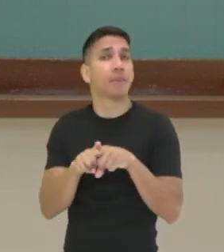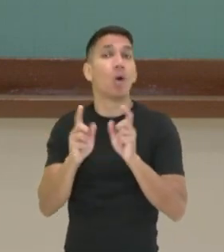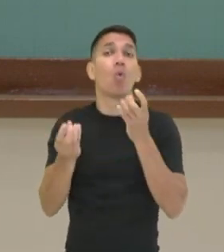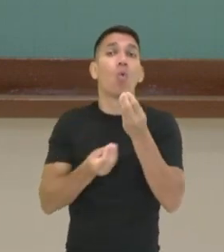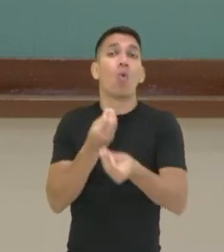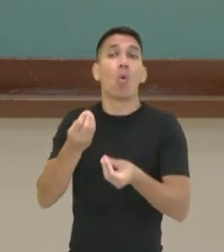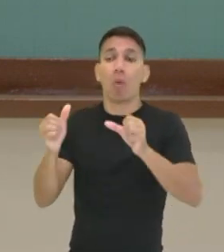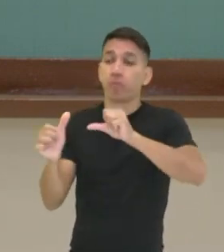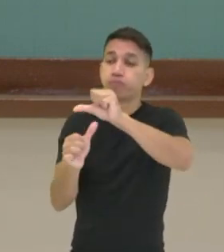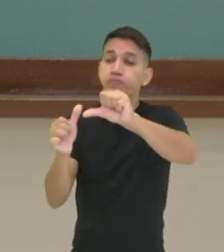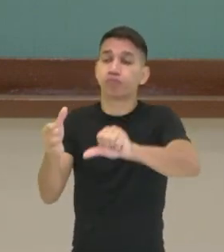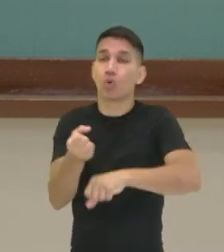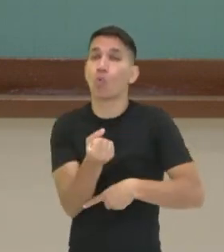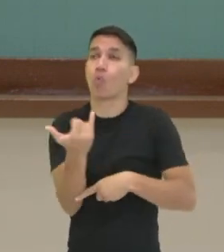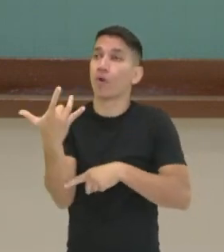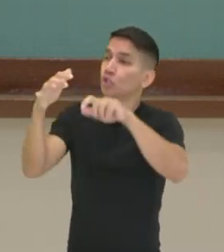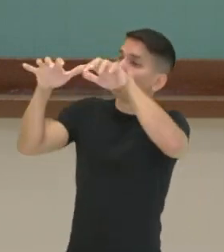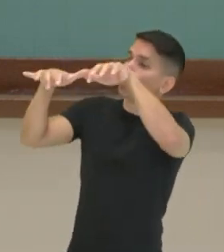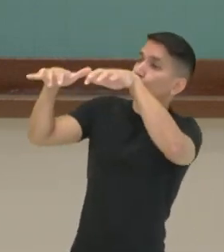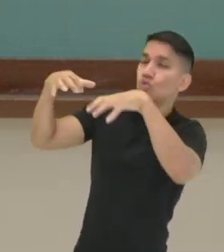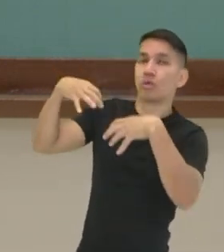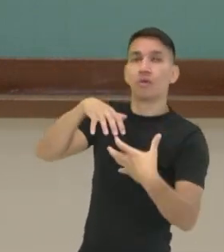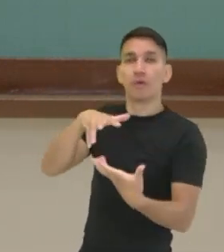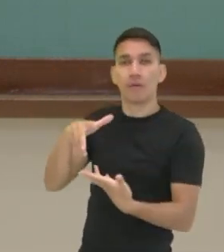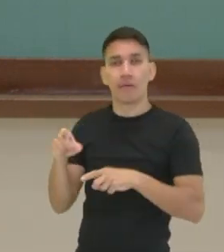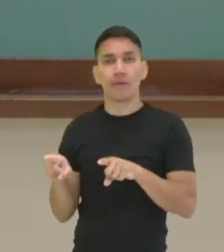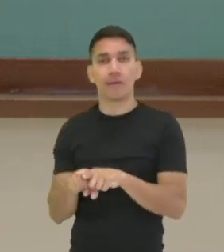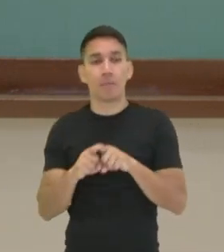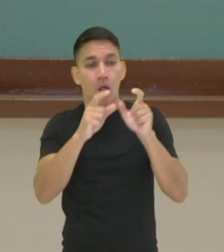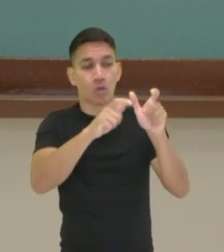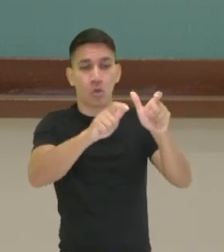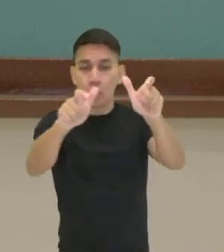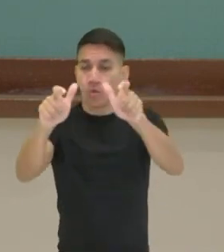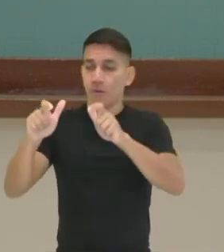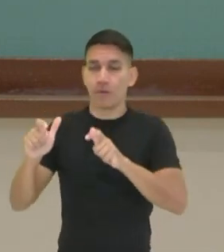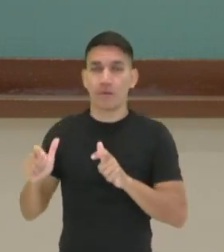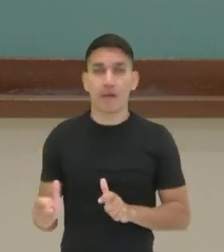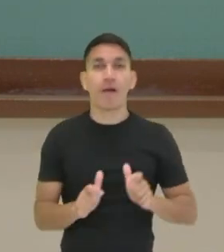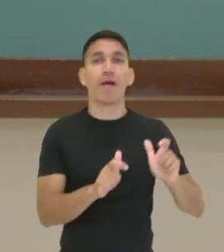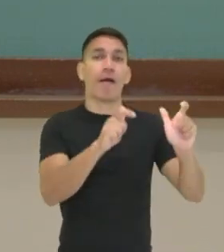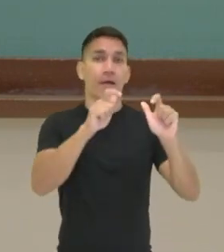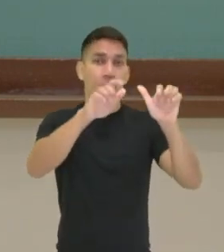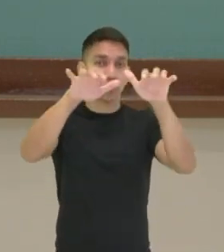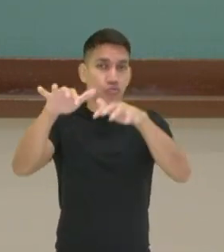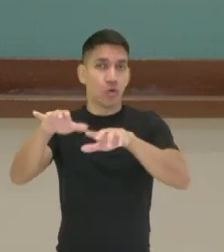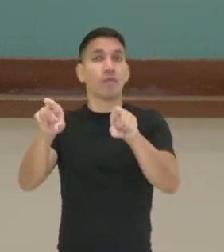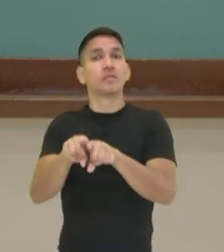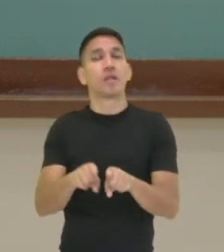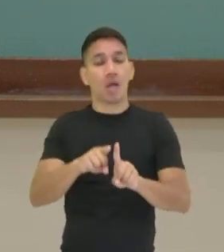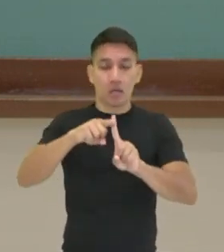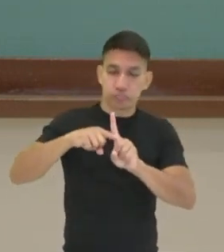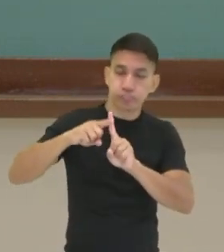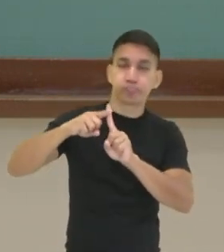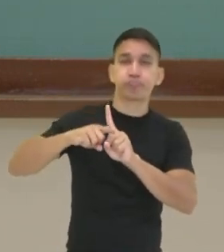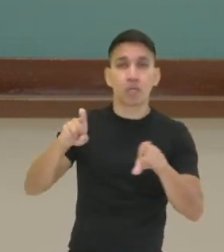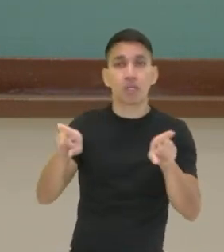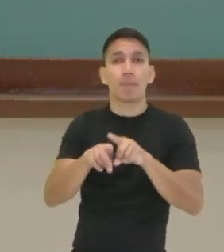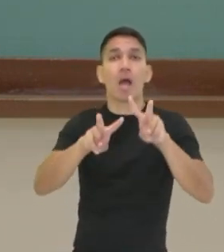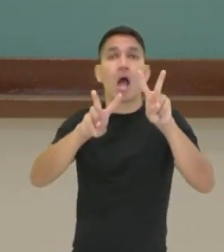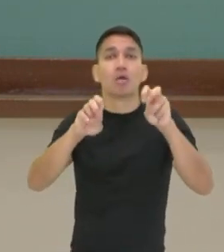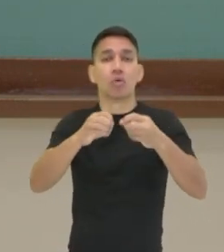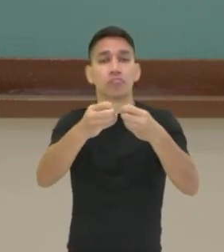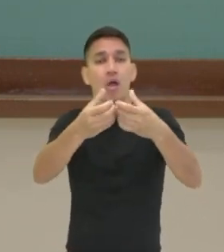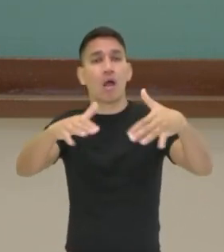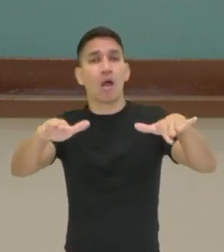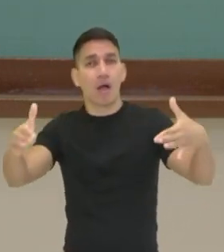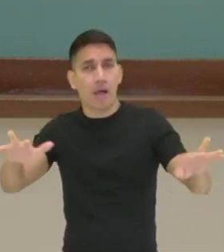alterando as quantidades de chuva no planeta, as localizações dessas chuvas, as temperaturas, a questão das águas, e tudo